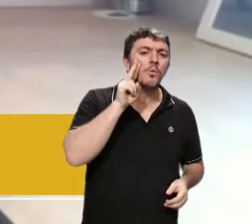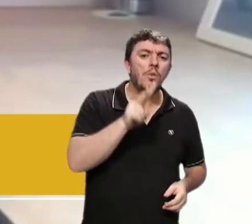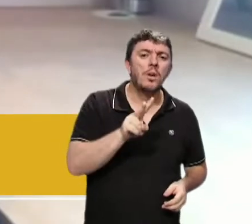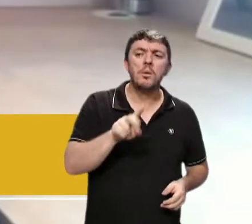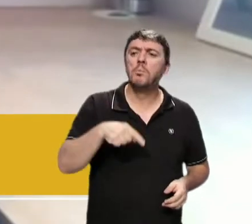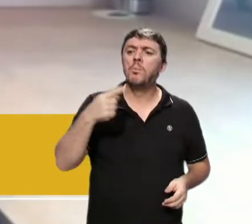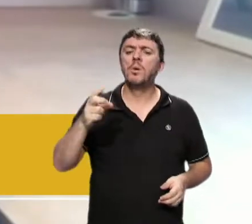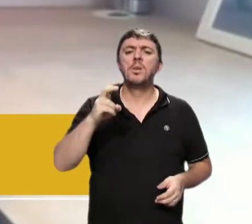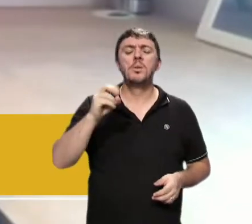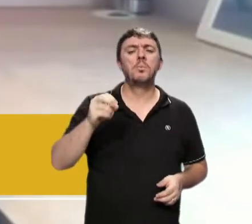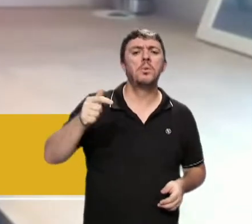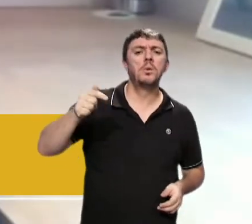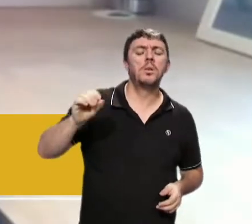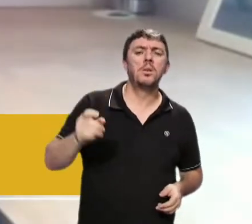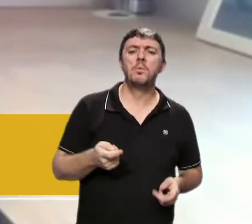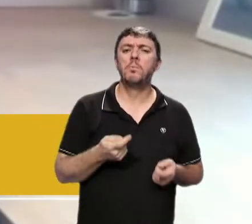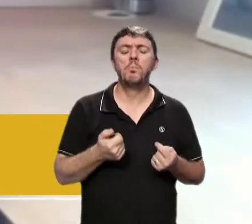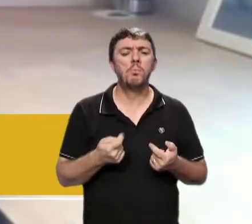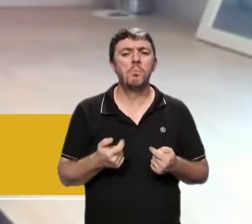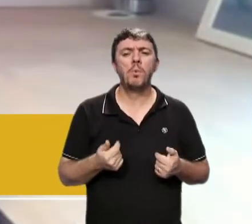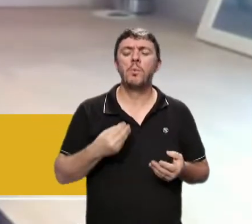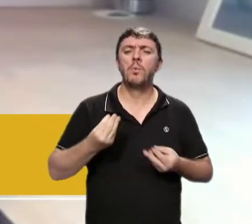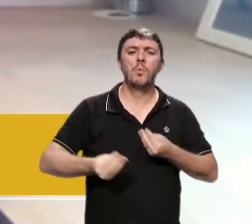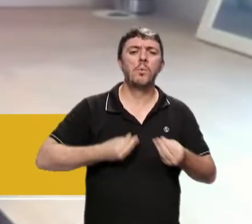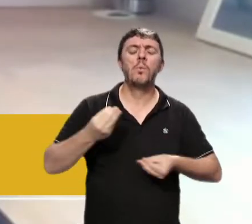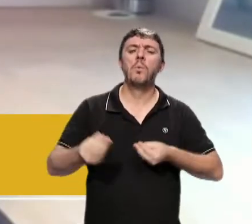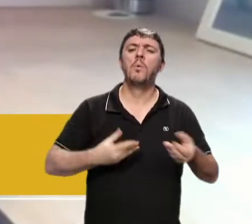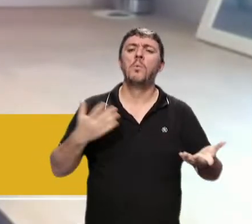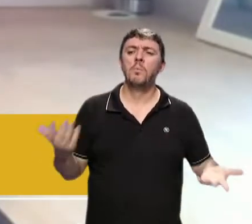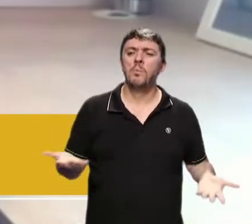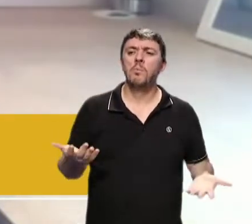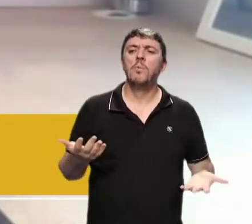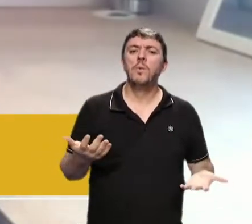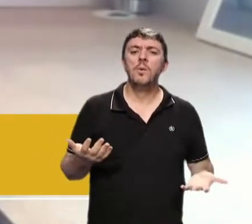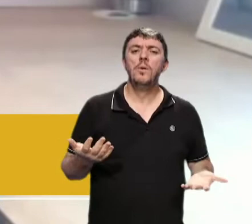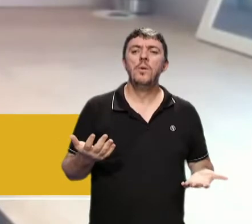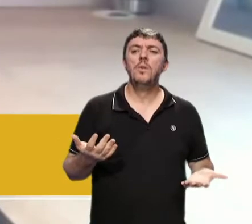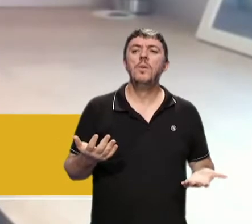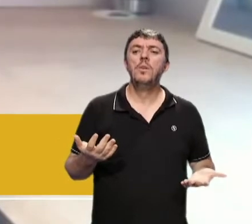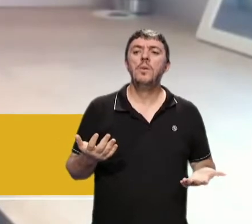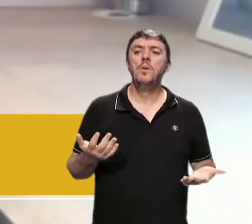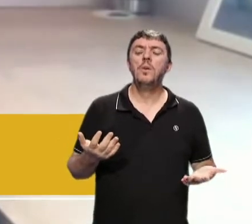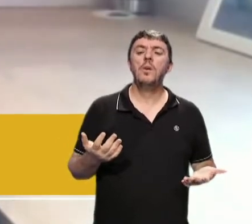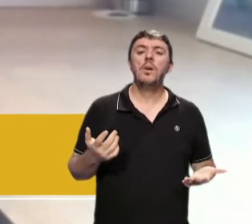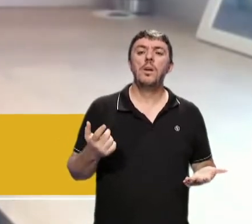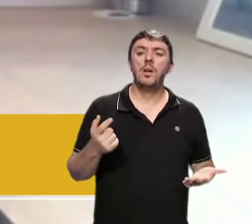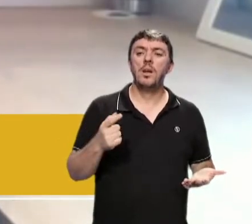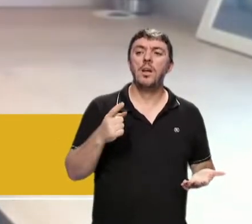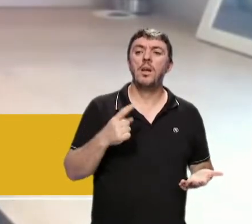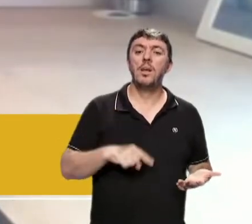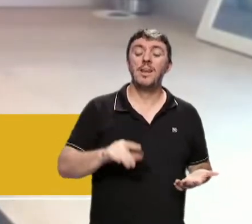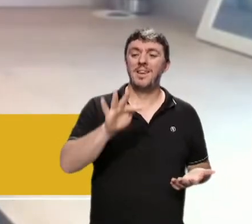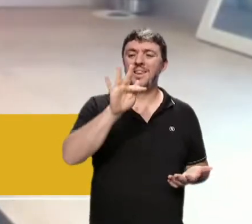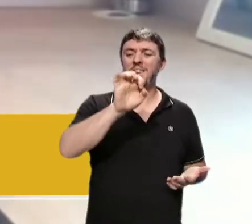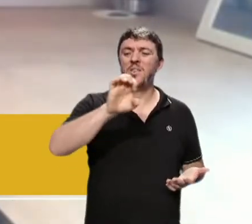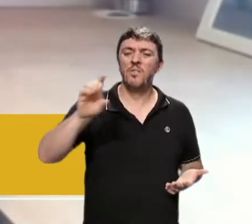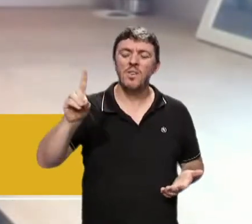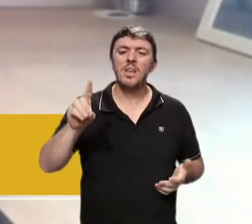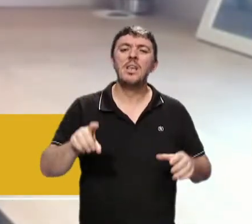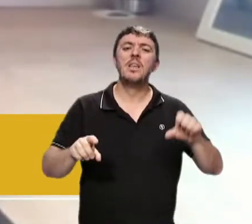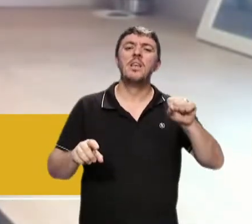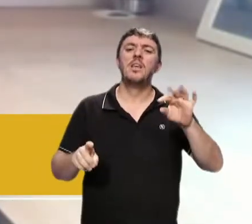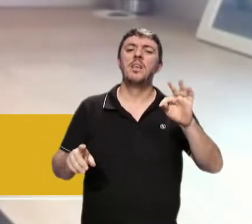você ter 50, 70? Então, nessa questão da entrega, tanto nos stories quanto no feed,